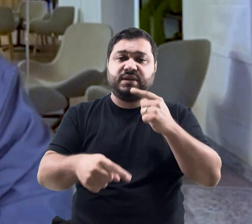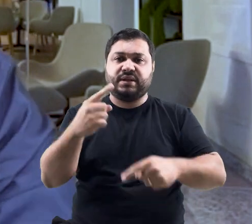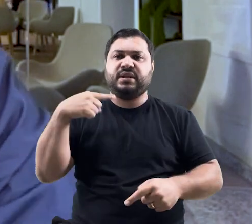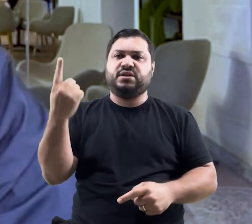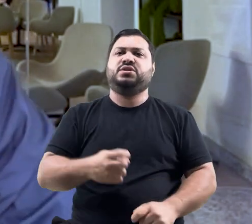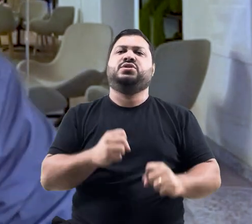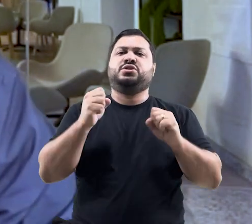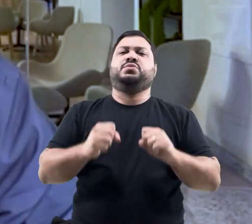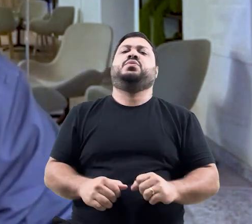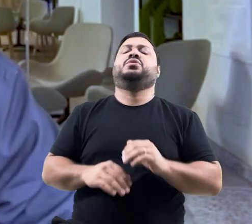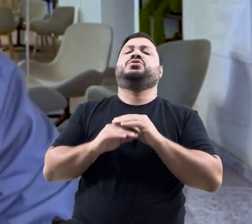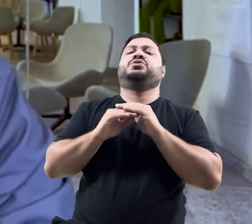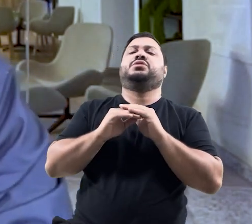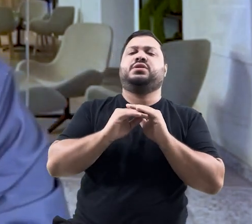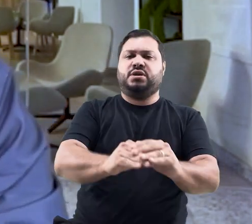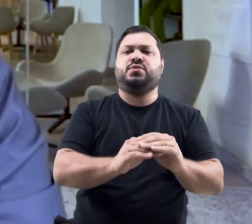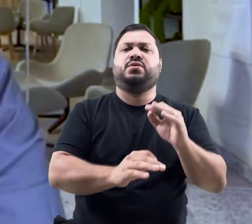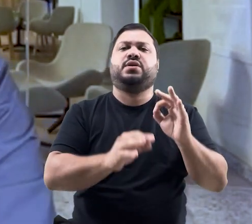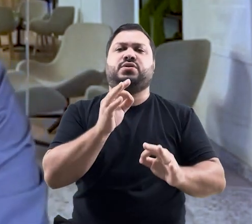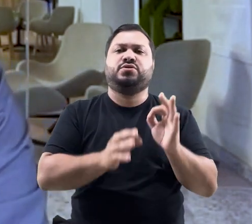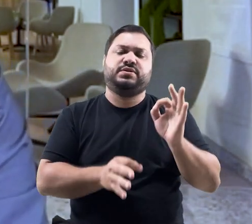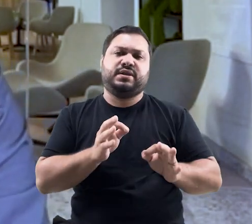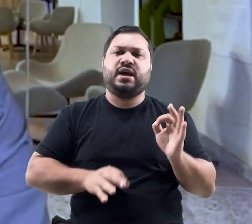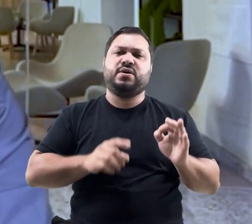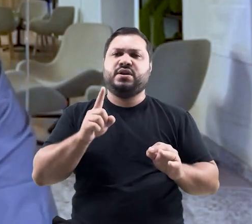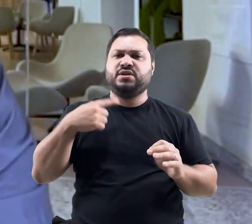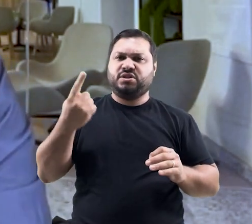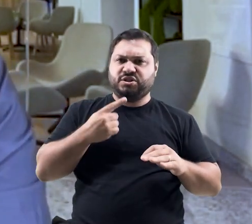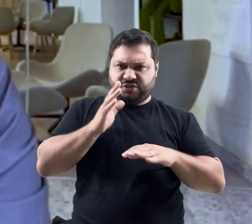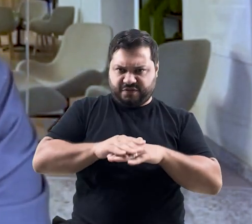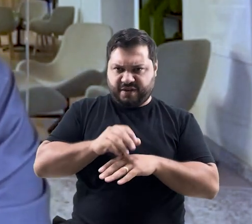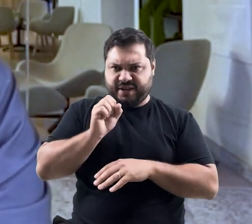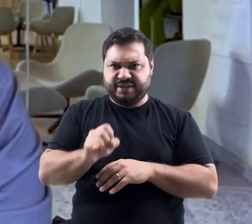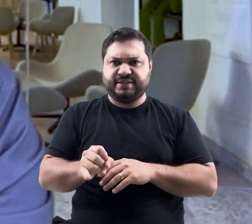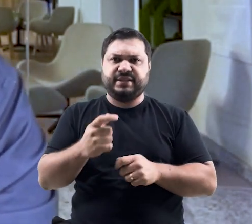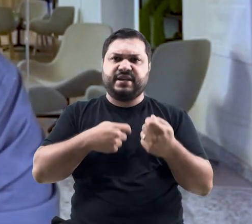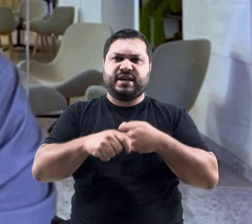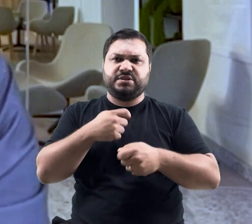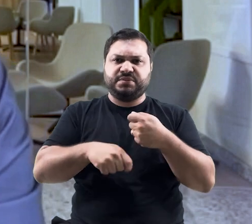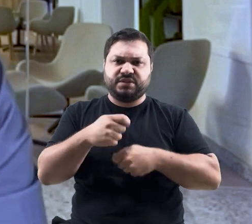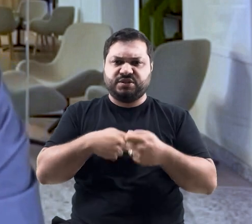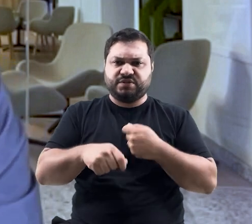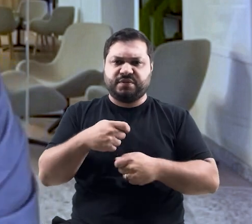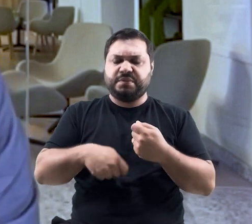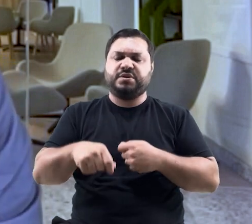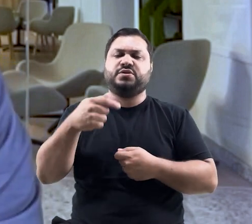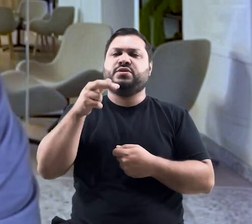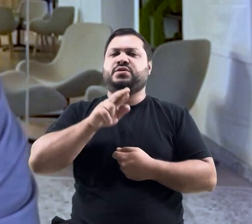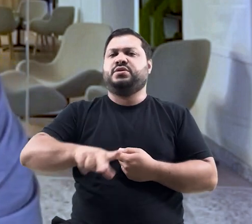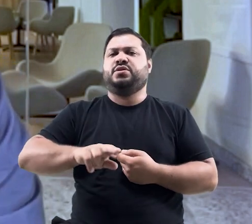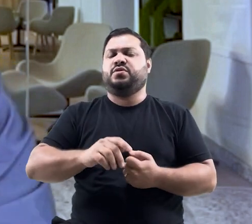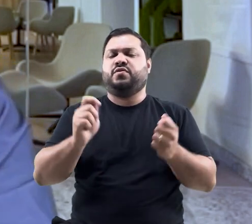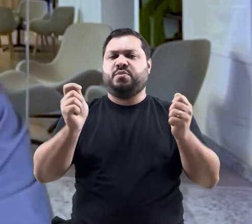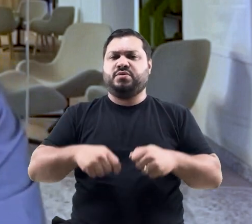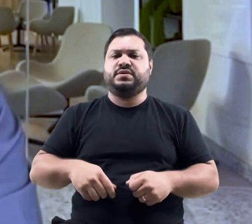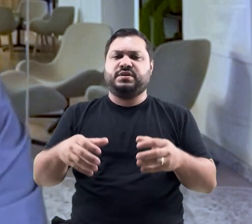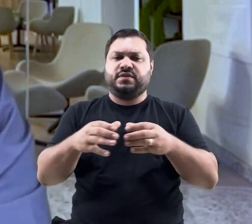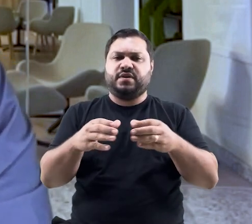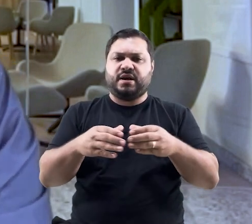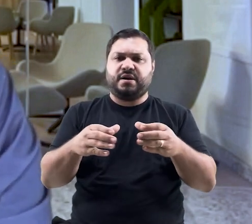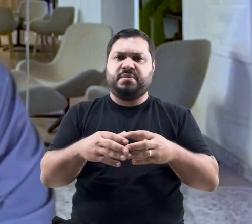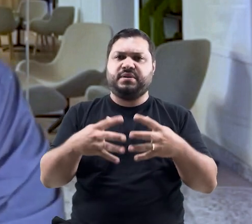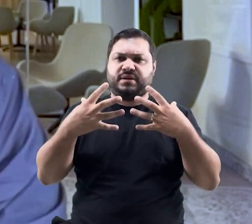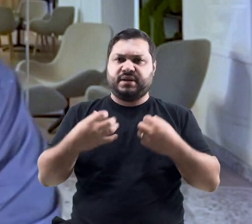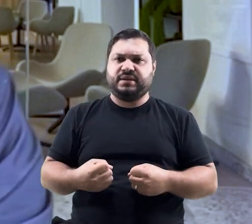uma ilegalidade, que a gente pode recorrer ao Judiciário. Isso a gente faz quando, administrativamente, não foi possível